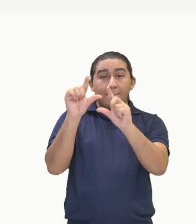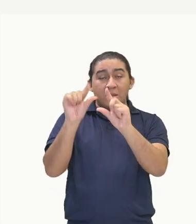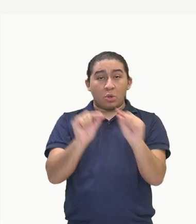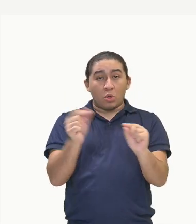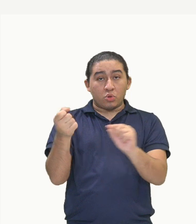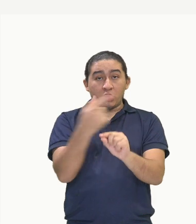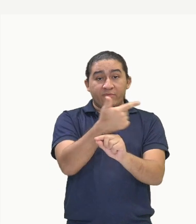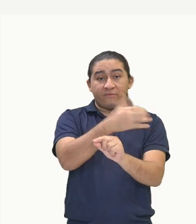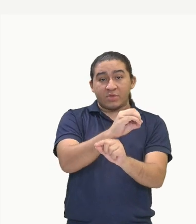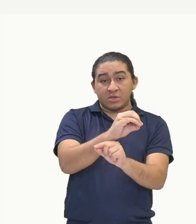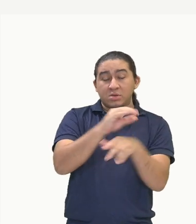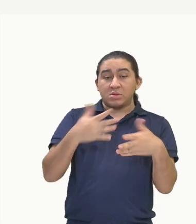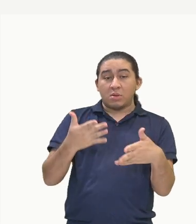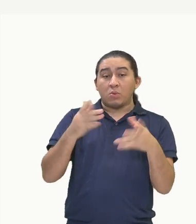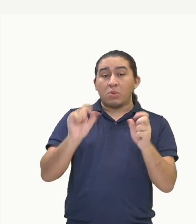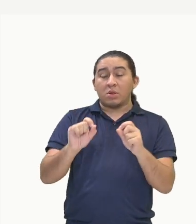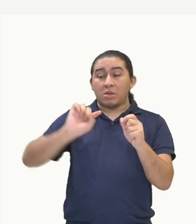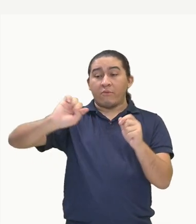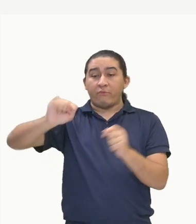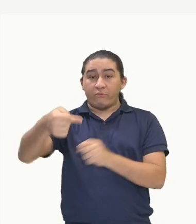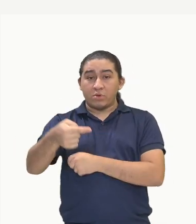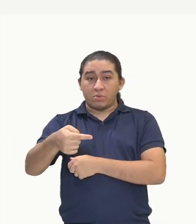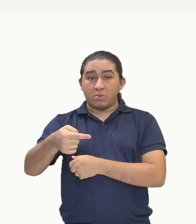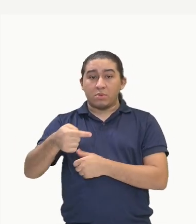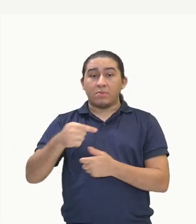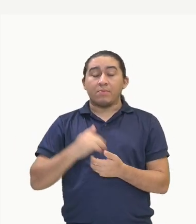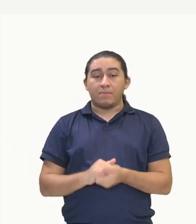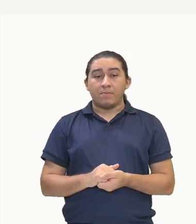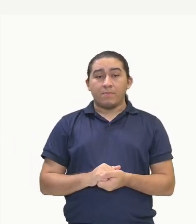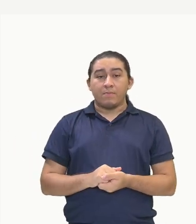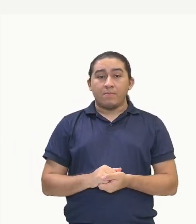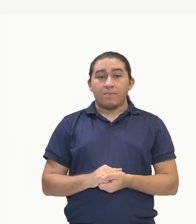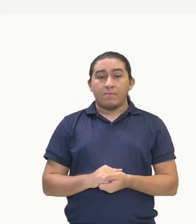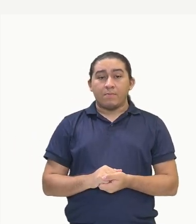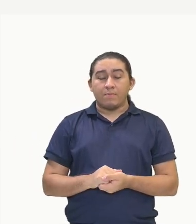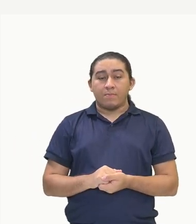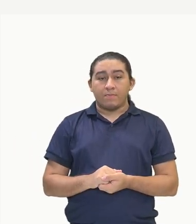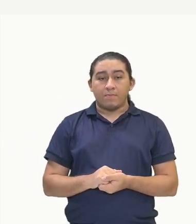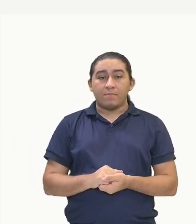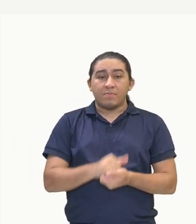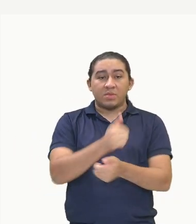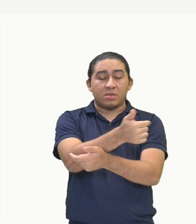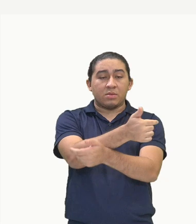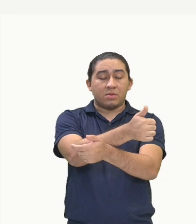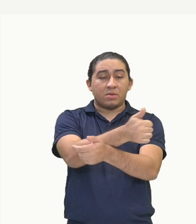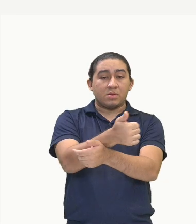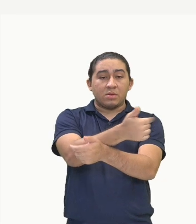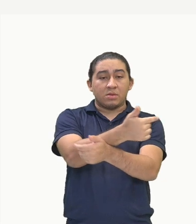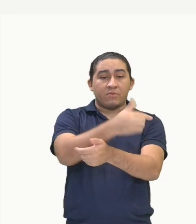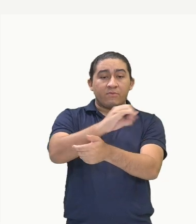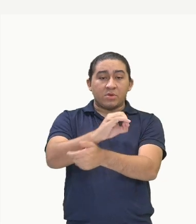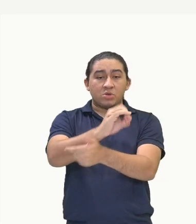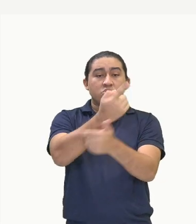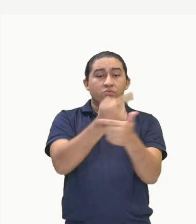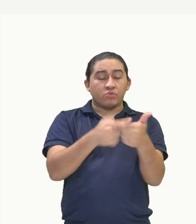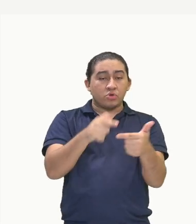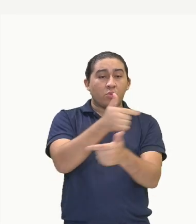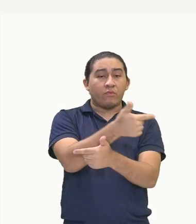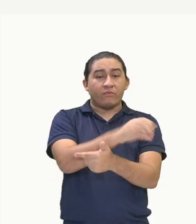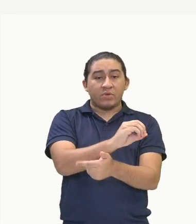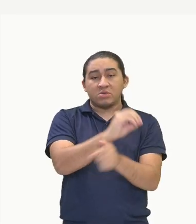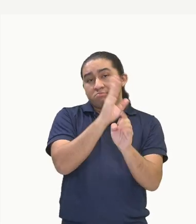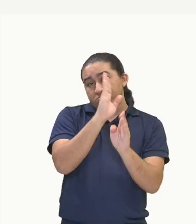foi feito? Acrescenta uma vírgula e um zero. 120 dividido por 20. Agora dá, professora,